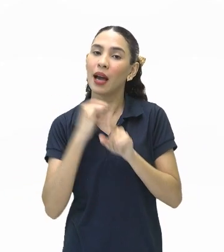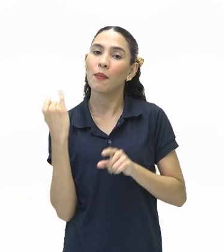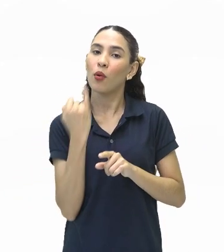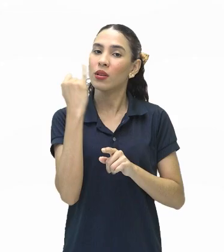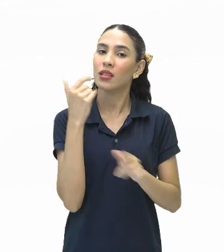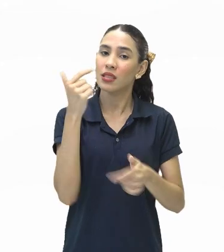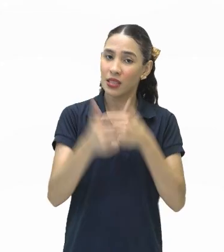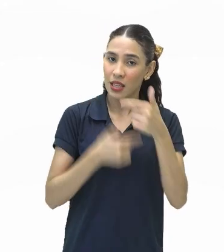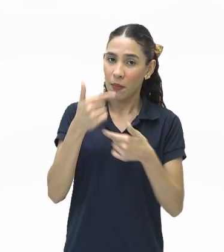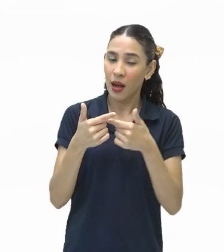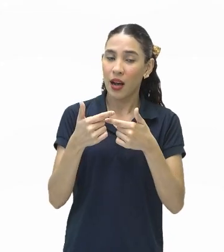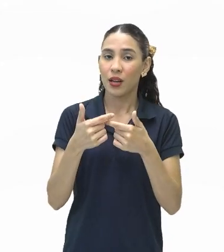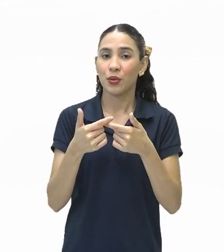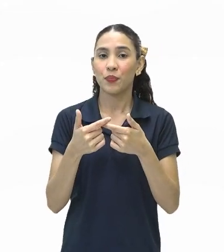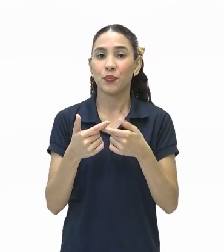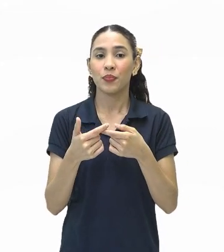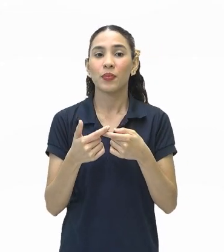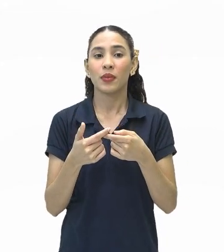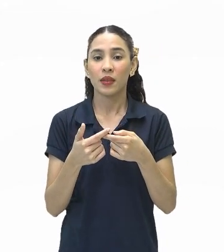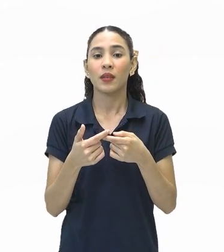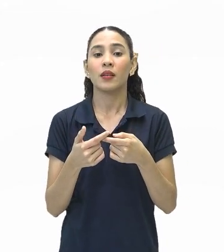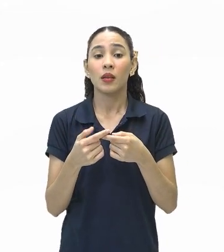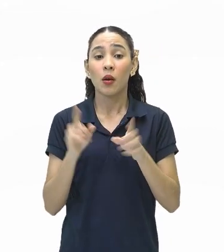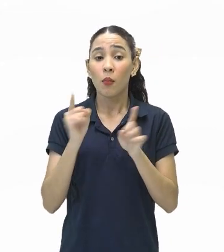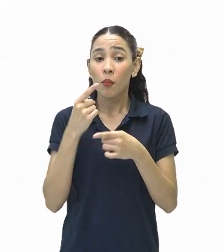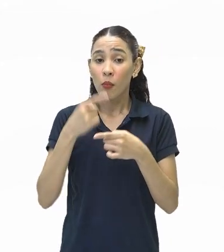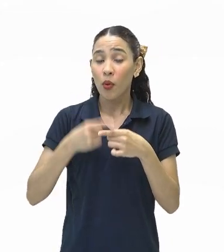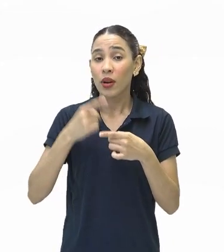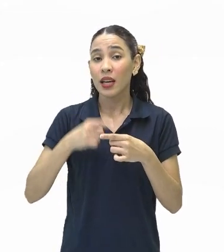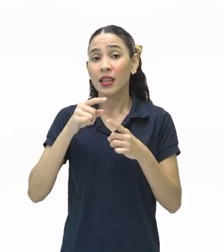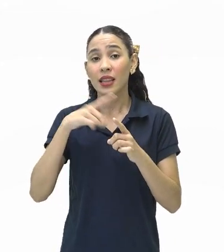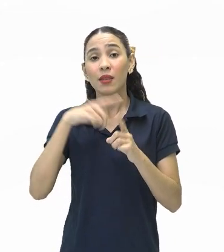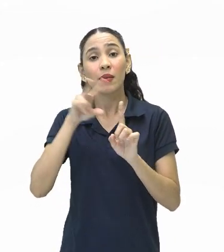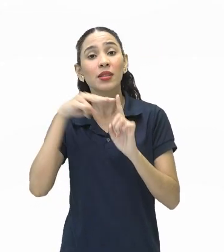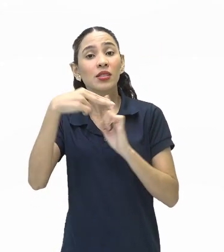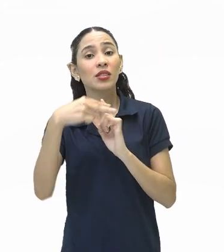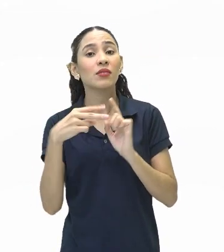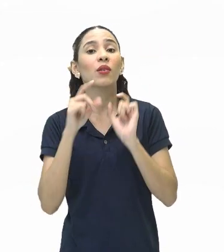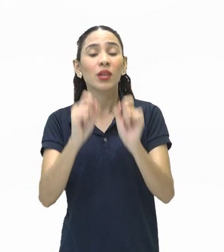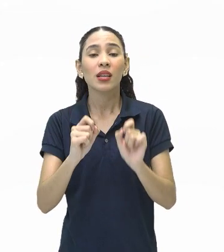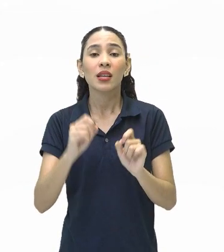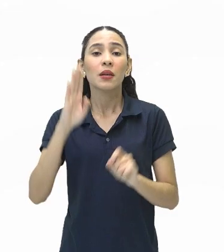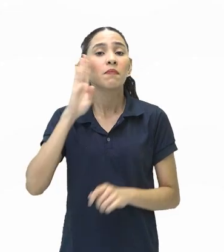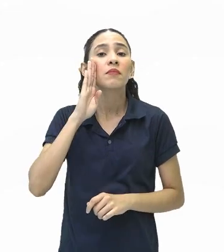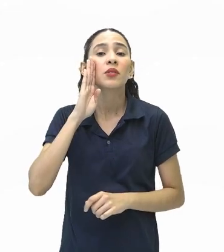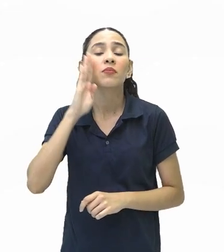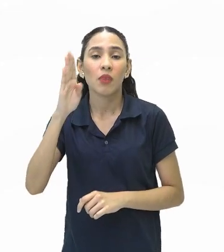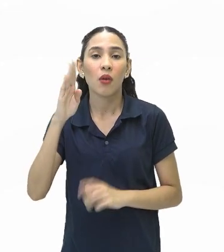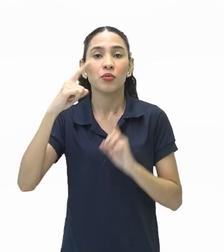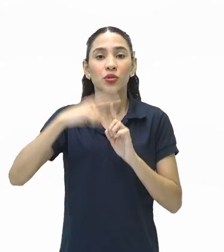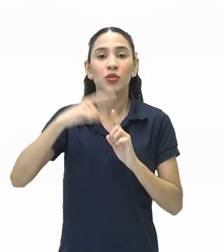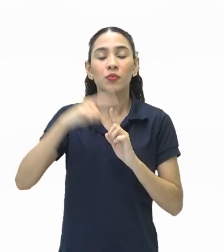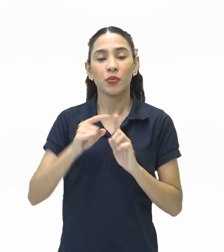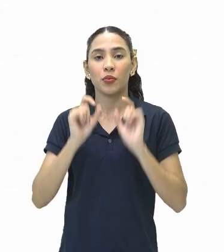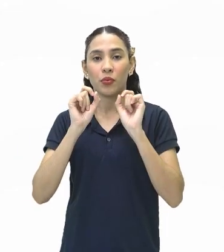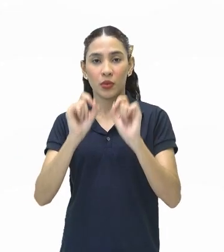pois essa necessidade de trabalho é vista como a principal forma de